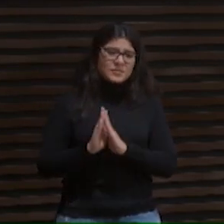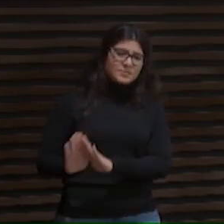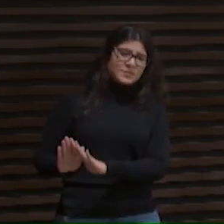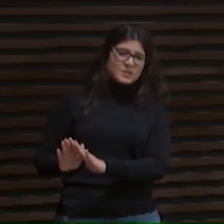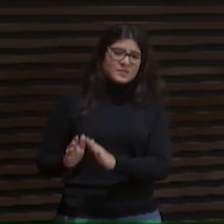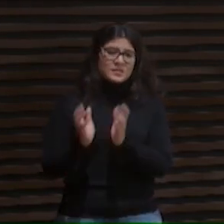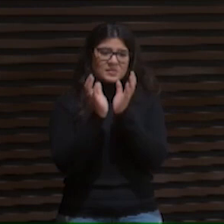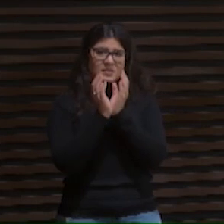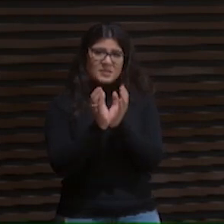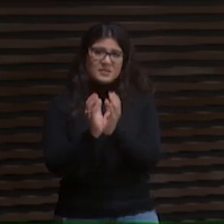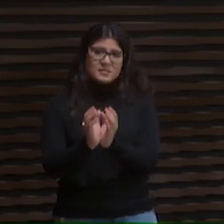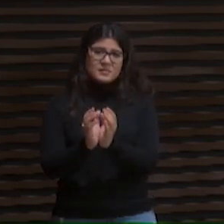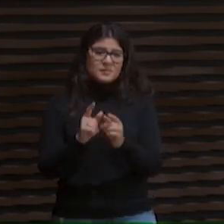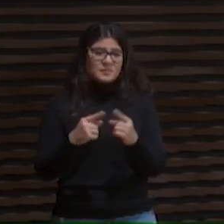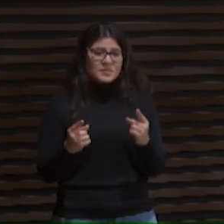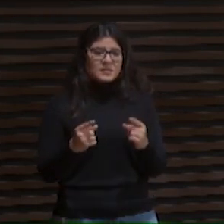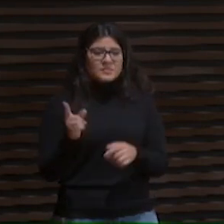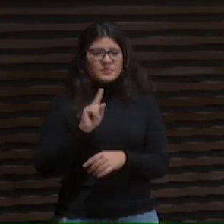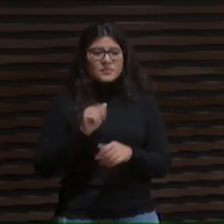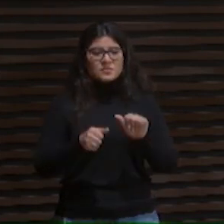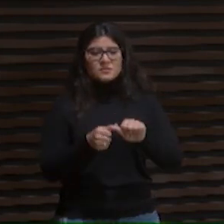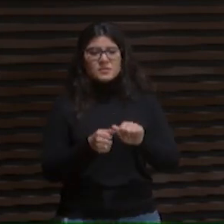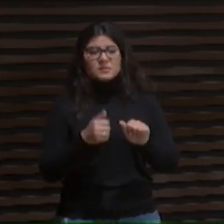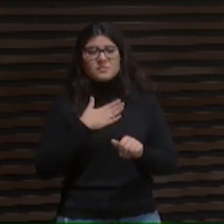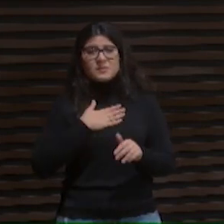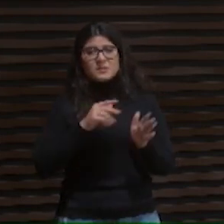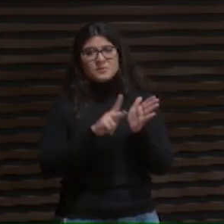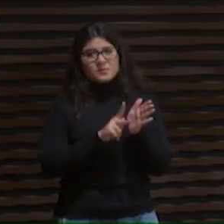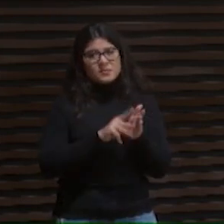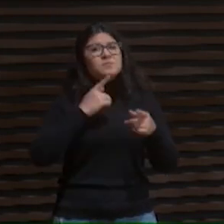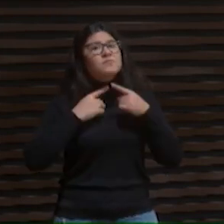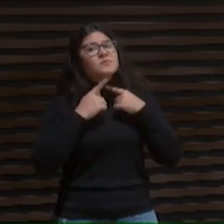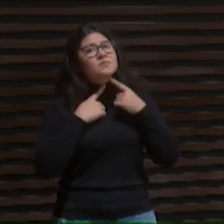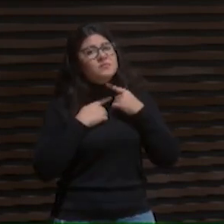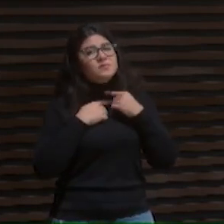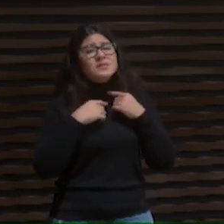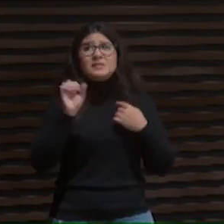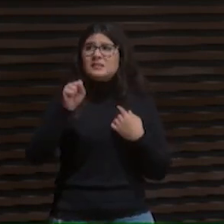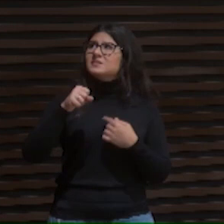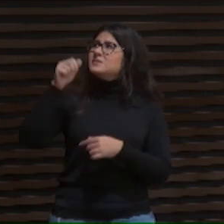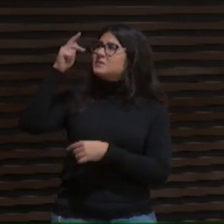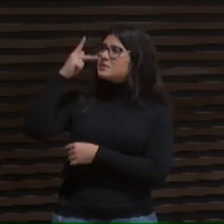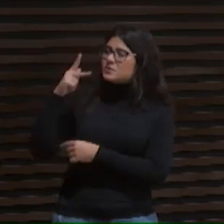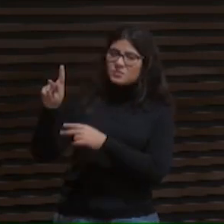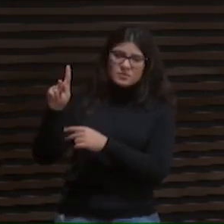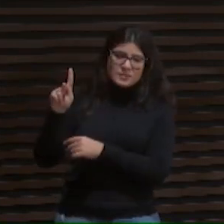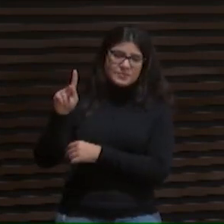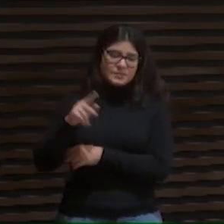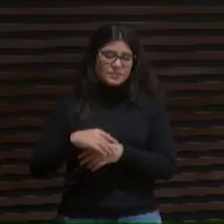cálice. Contudo, não se faça a minha vontade, e sim a sua.